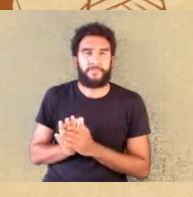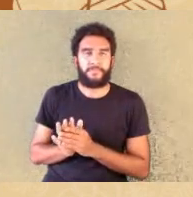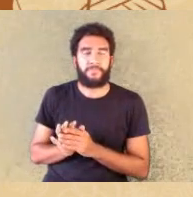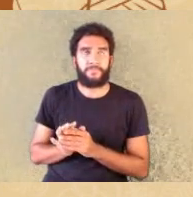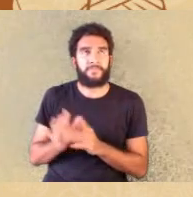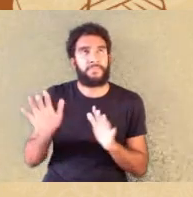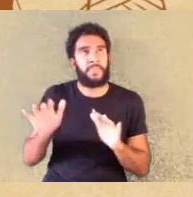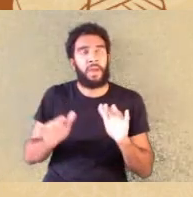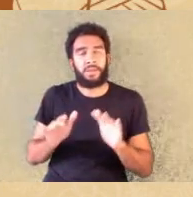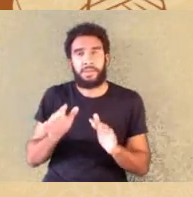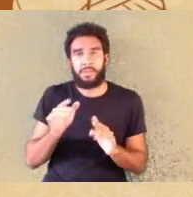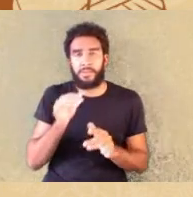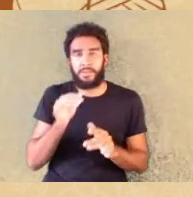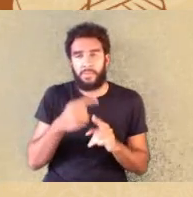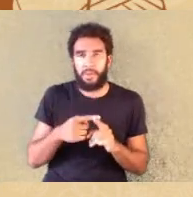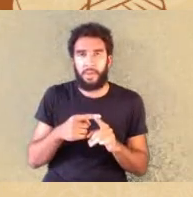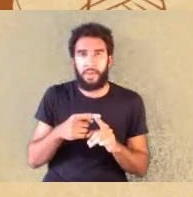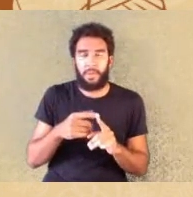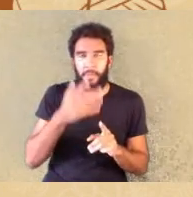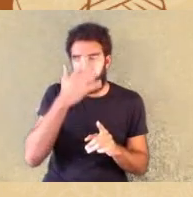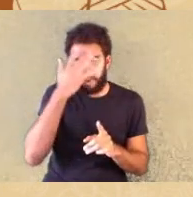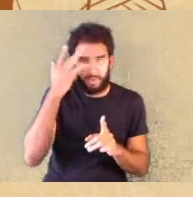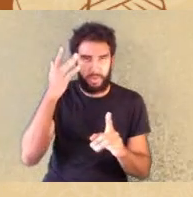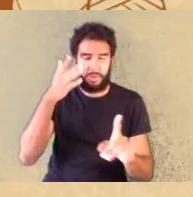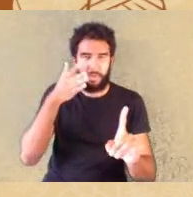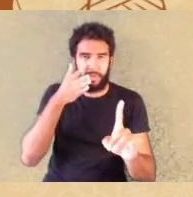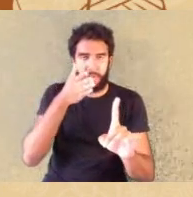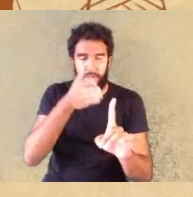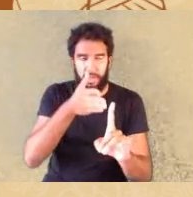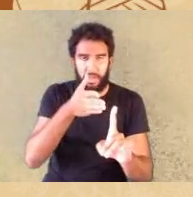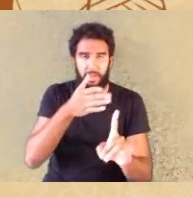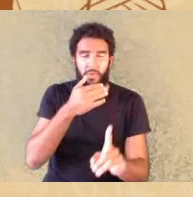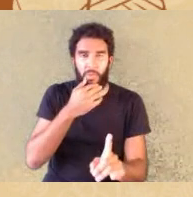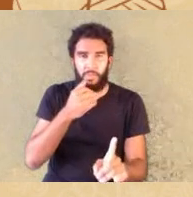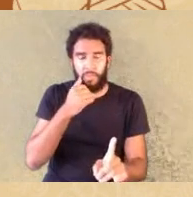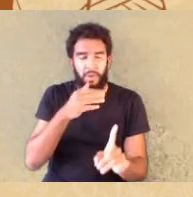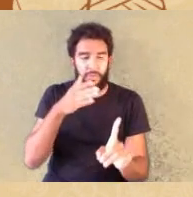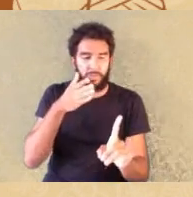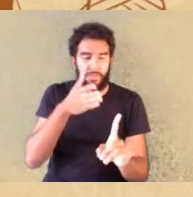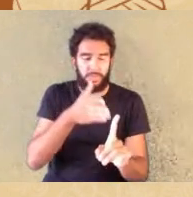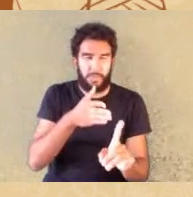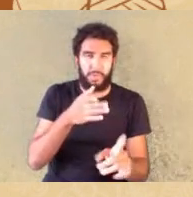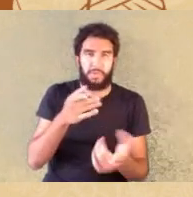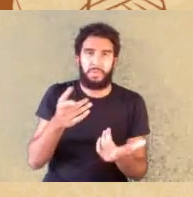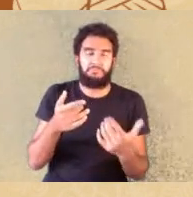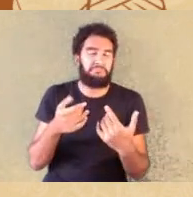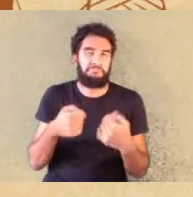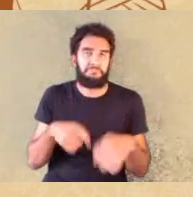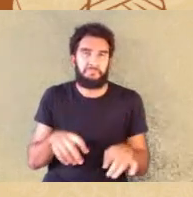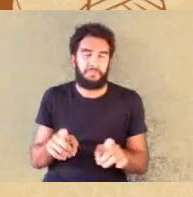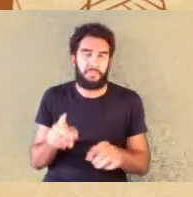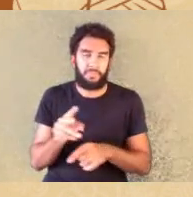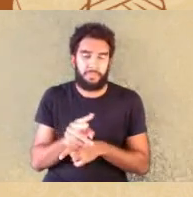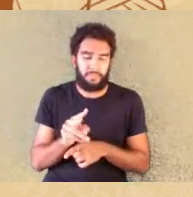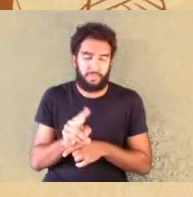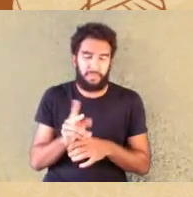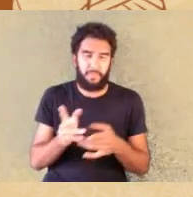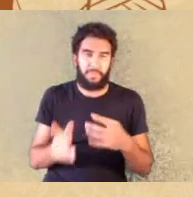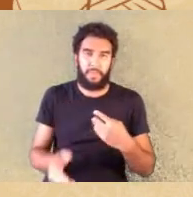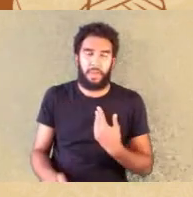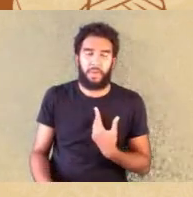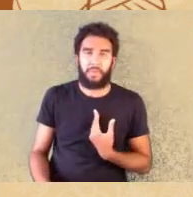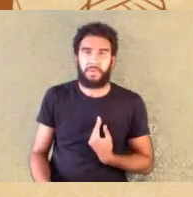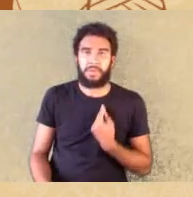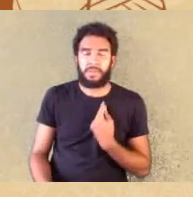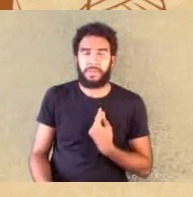heterossexuais, pessoas cisgêneros, não tivessem gênero, né? Não tivessem sexualidade. E várias marcações que a gente está colocando